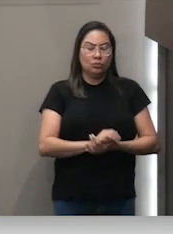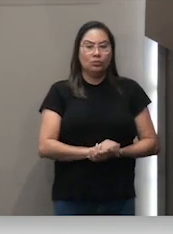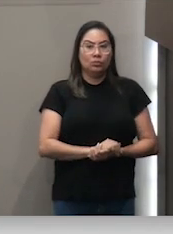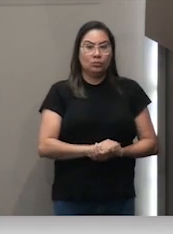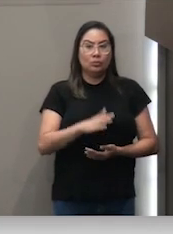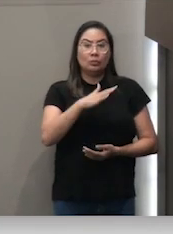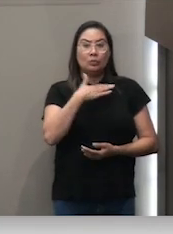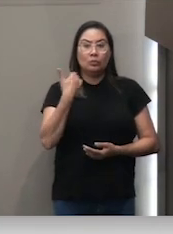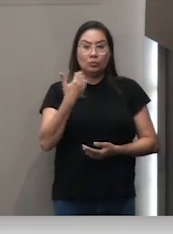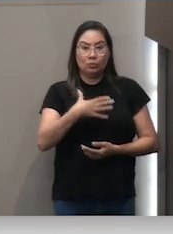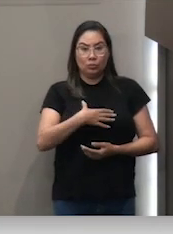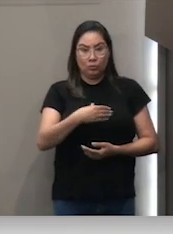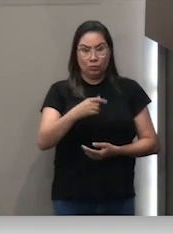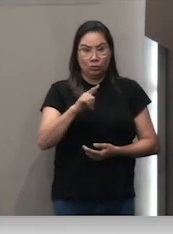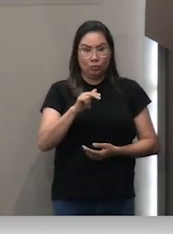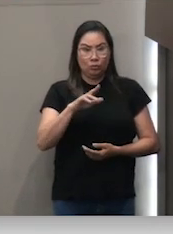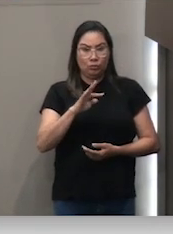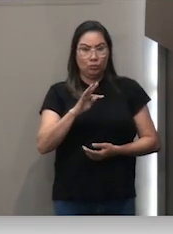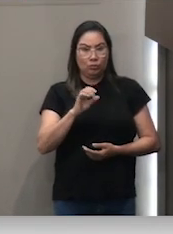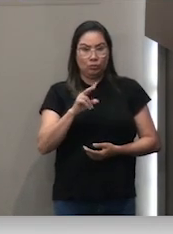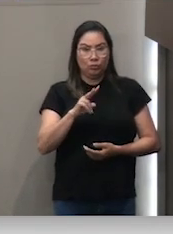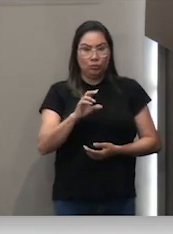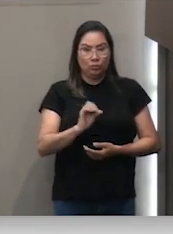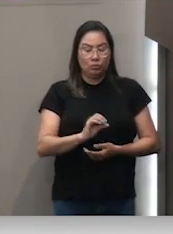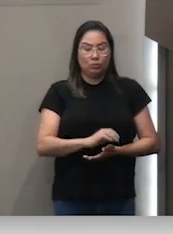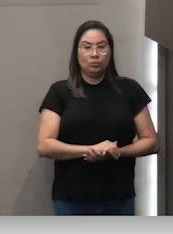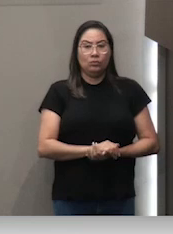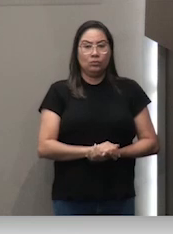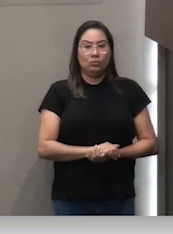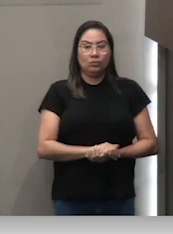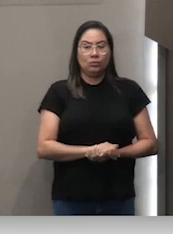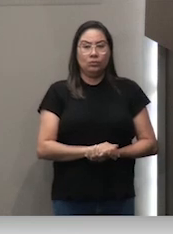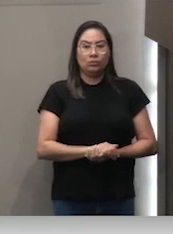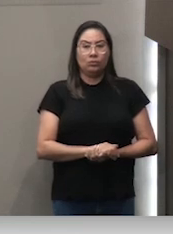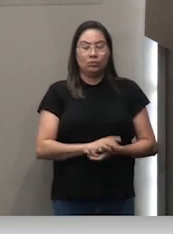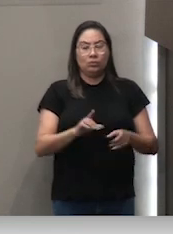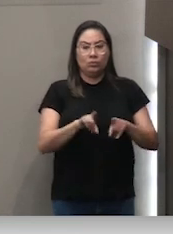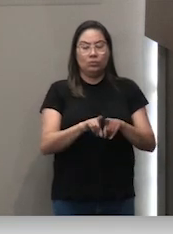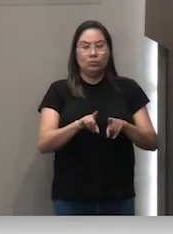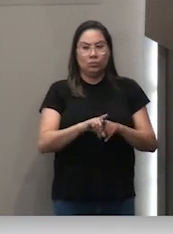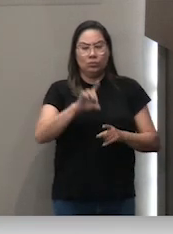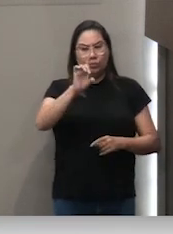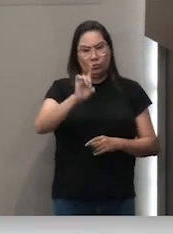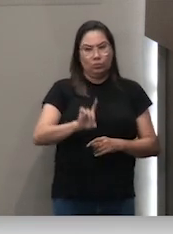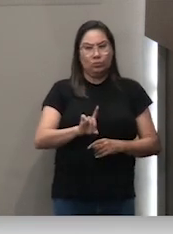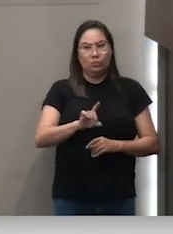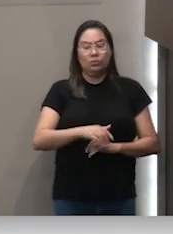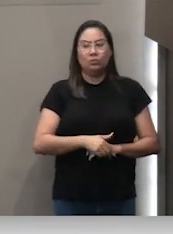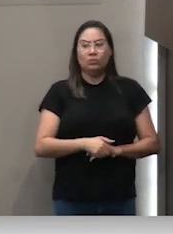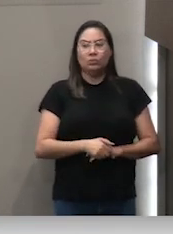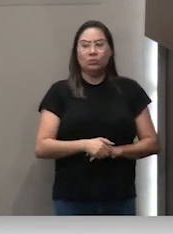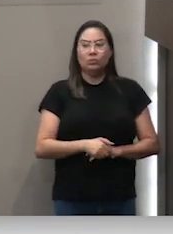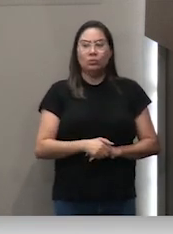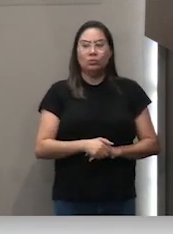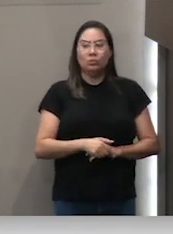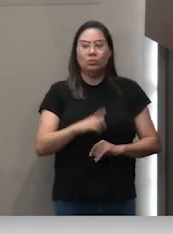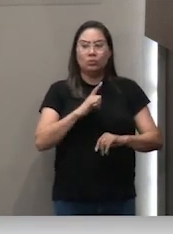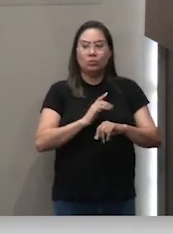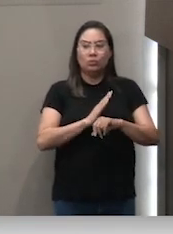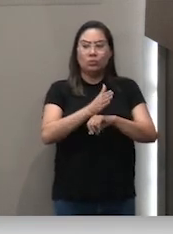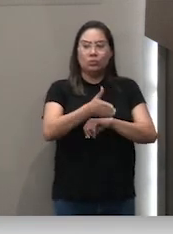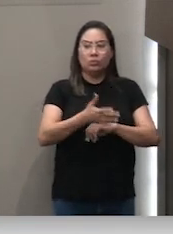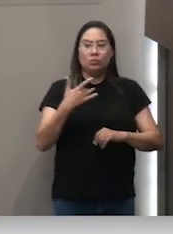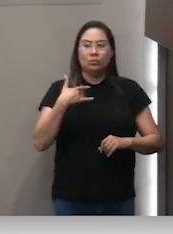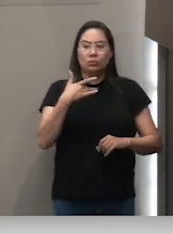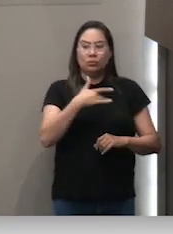na morte do Gustavo, e o direito pelo acesso à saúde